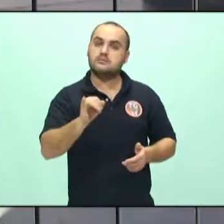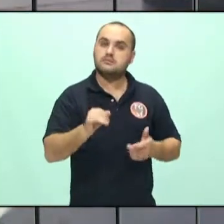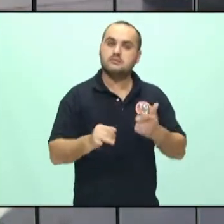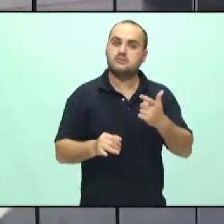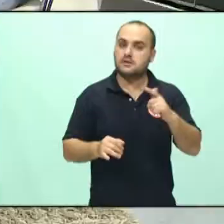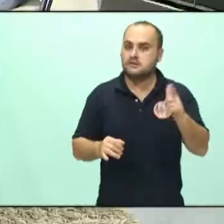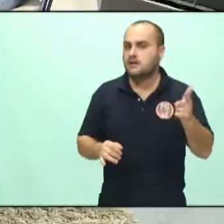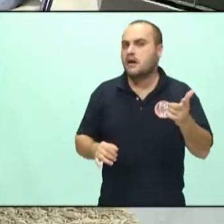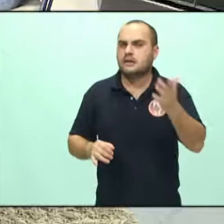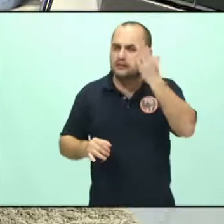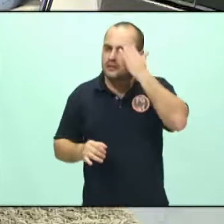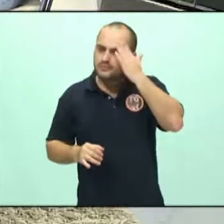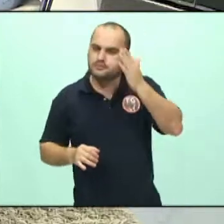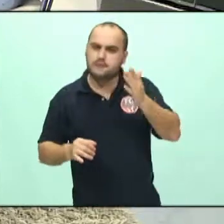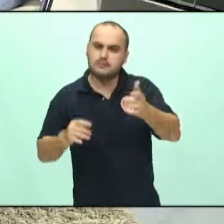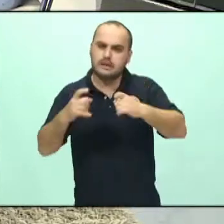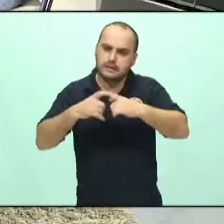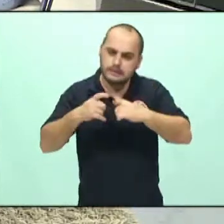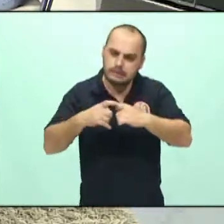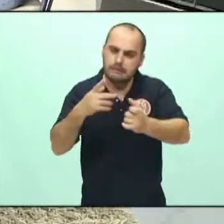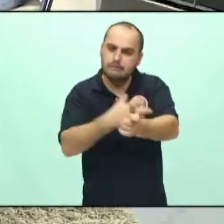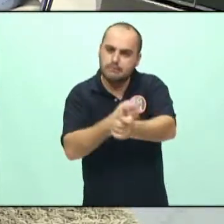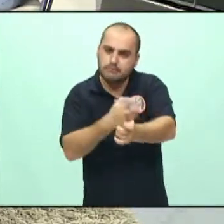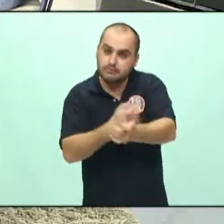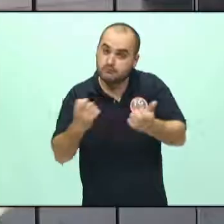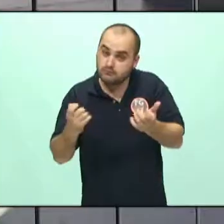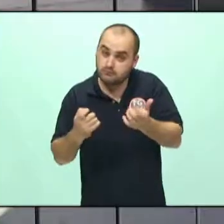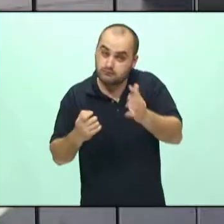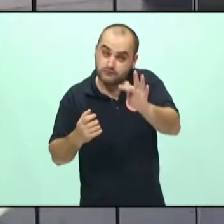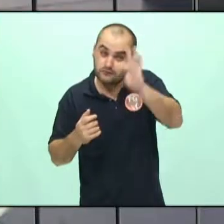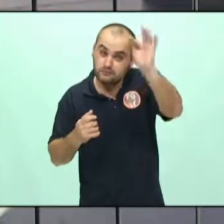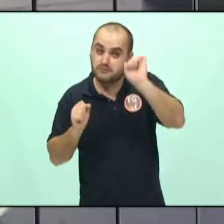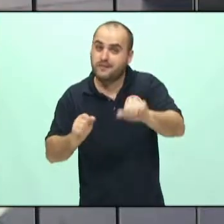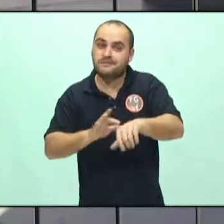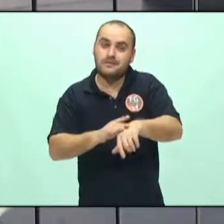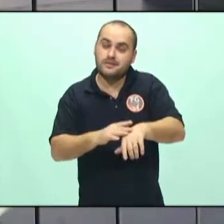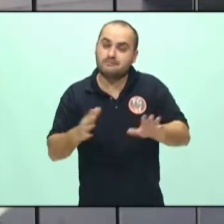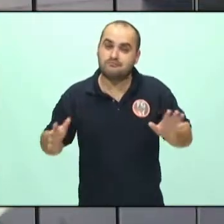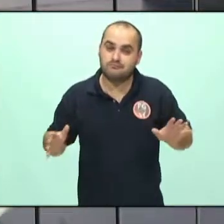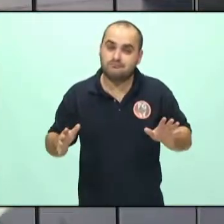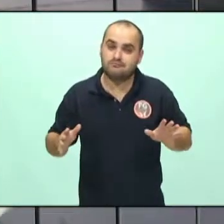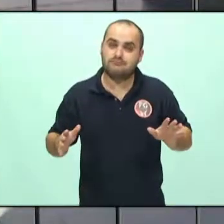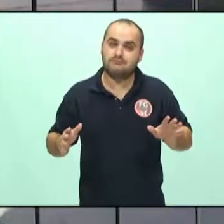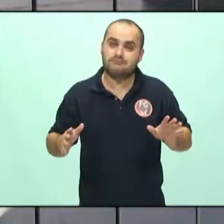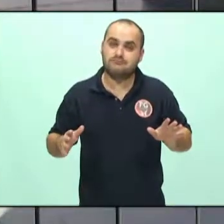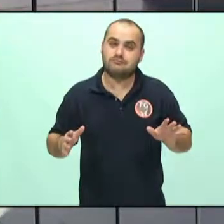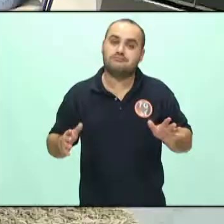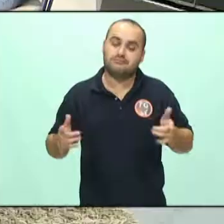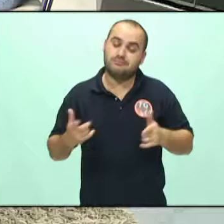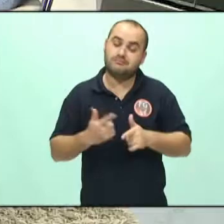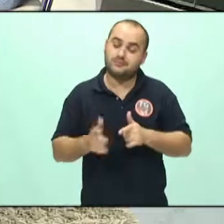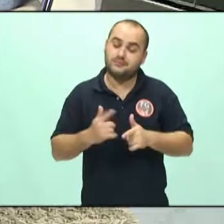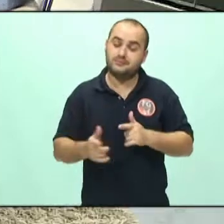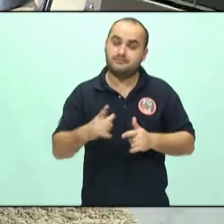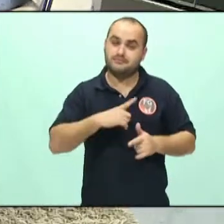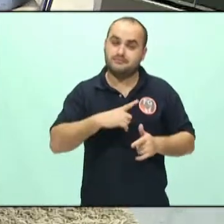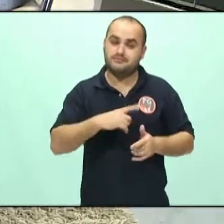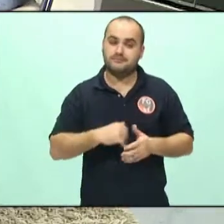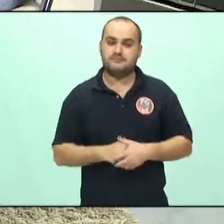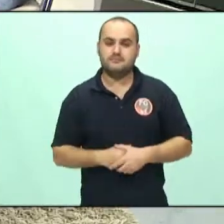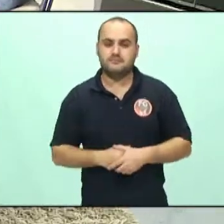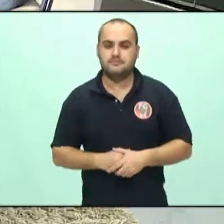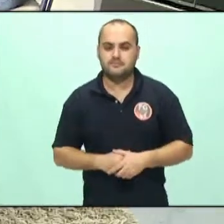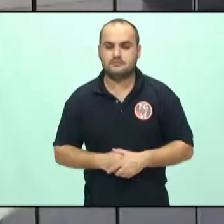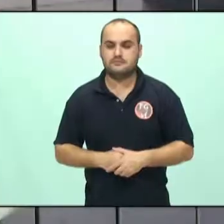nosso check-up, aí dá um médico, também vai pifar, né, amigo? E aí se você for depois que pifar, aí complicado. Mas isso deixa